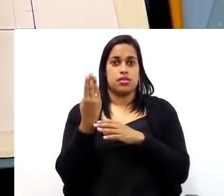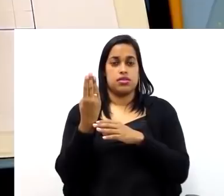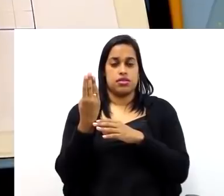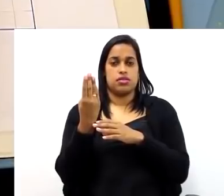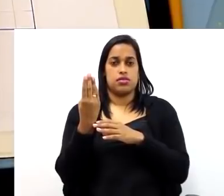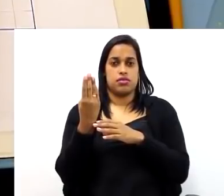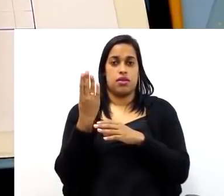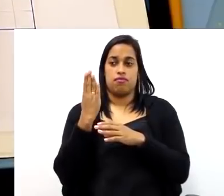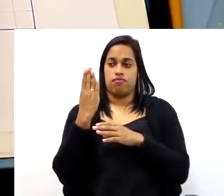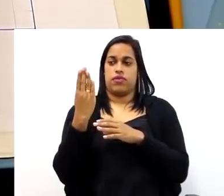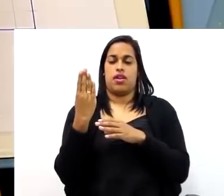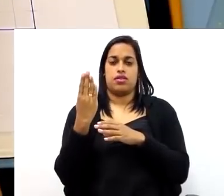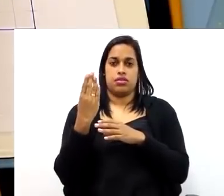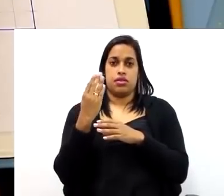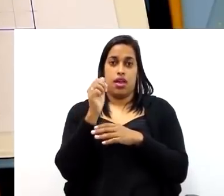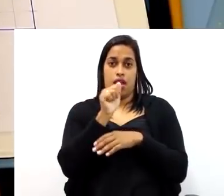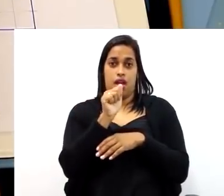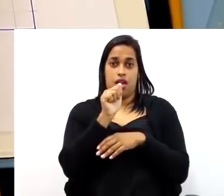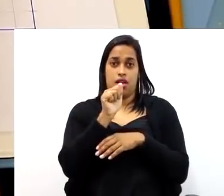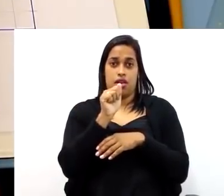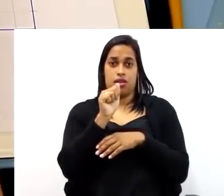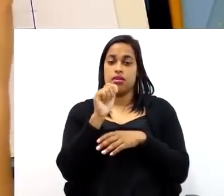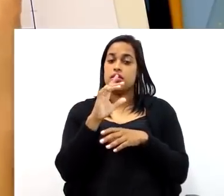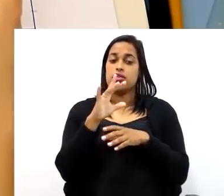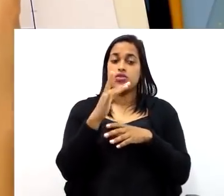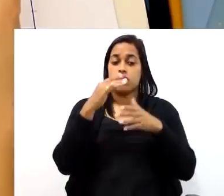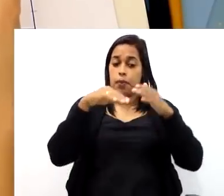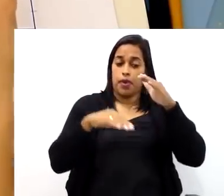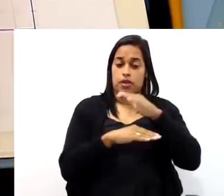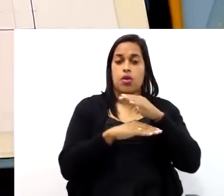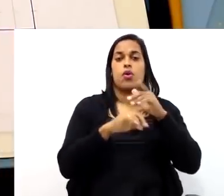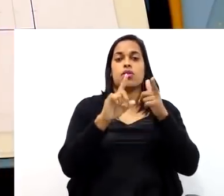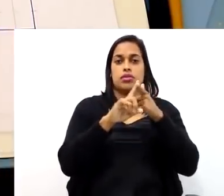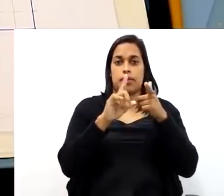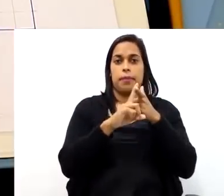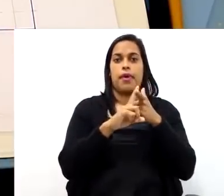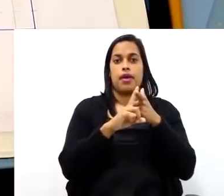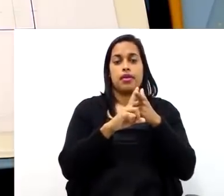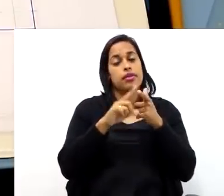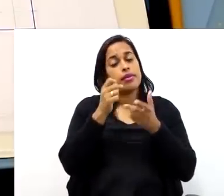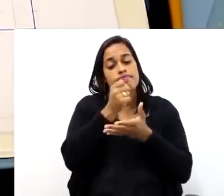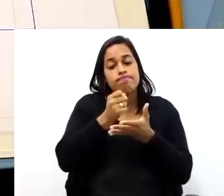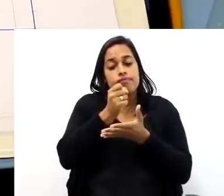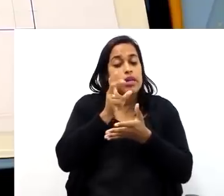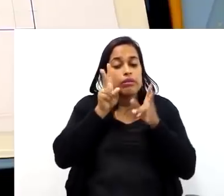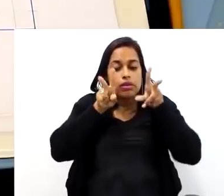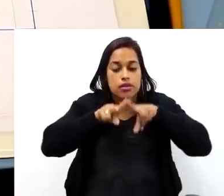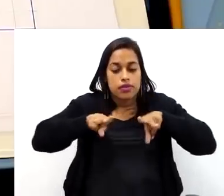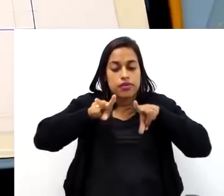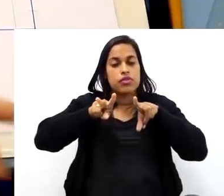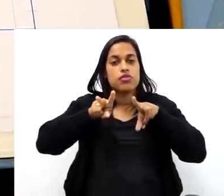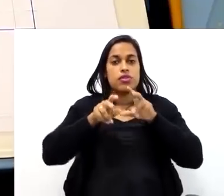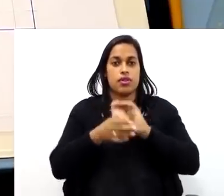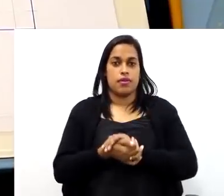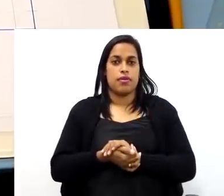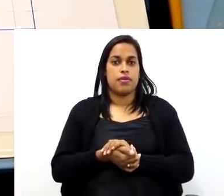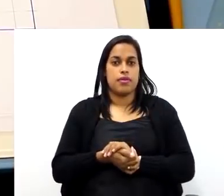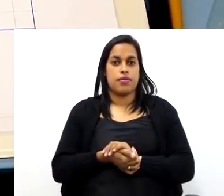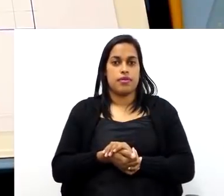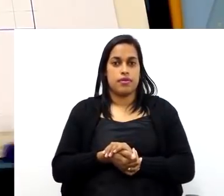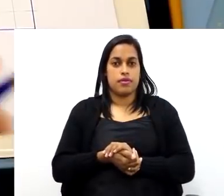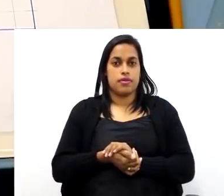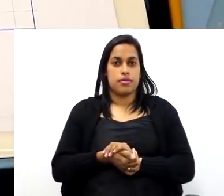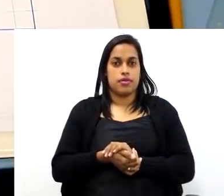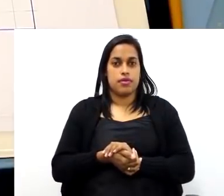todas as outras faces, a frontal, a posterior, a lateral direita e a lateral esquerda, estão também aqui em vista